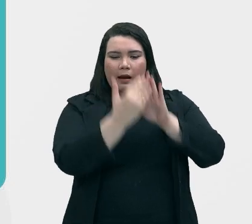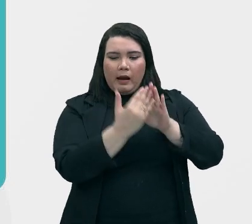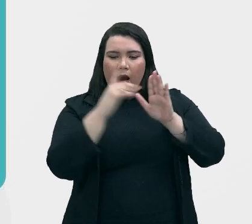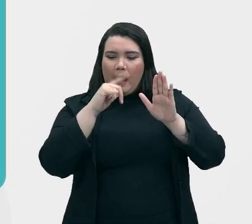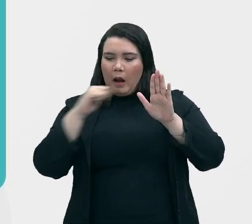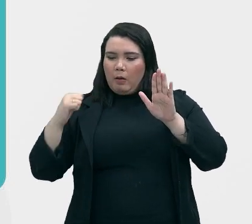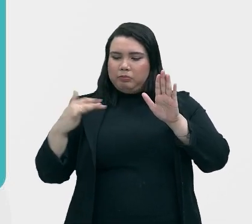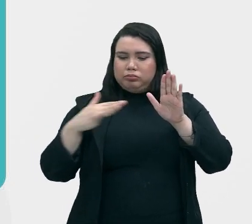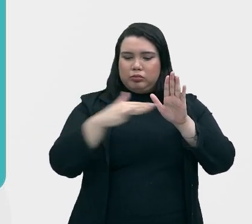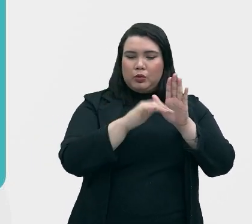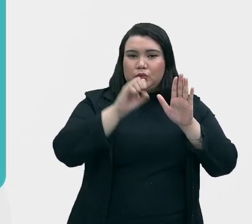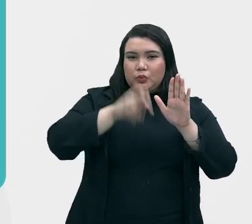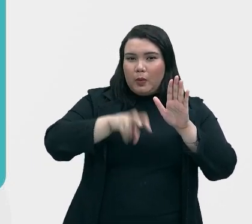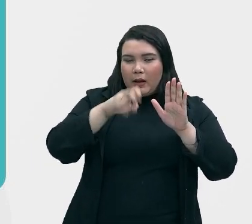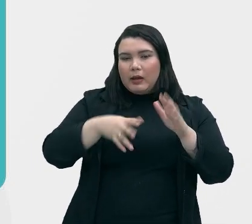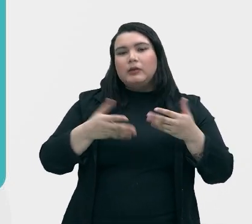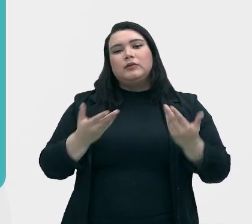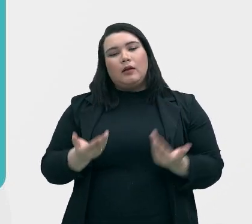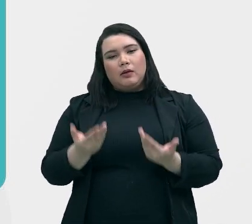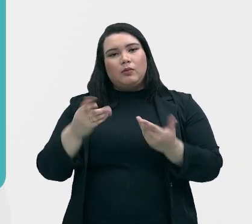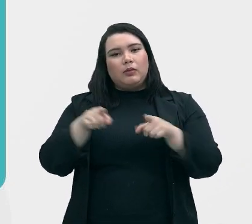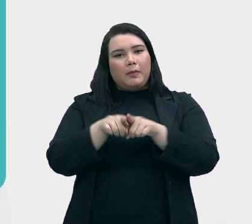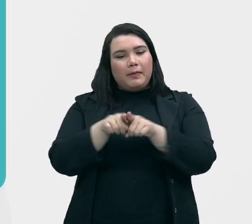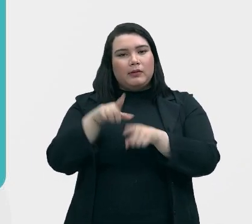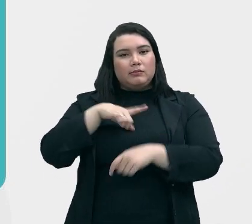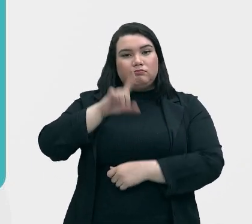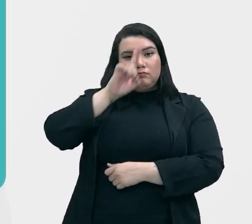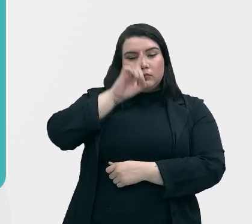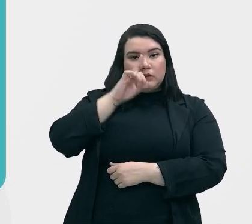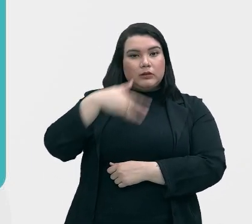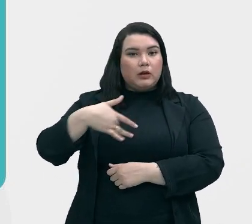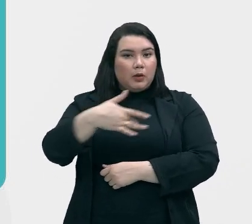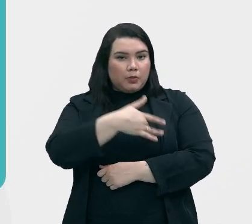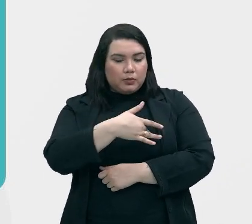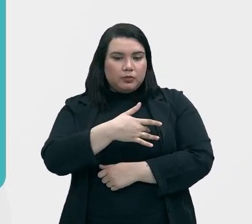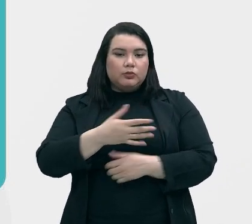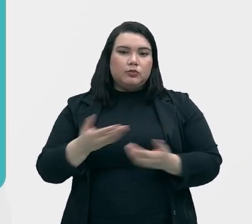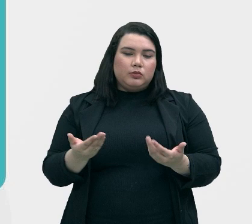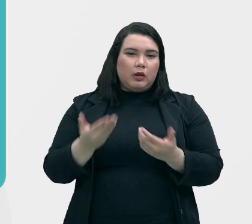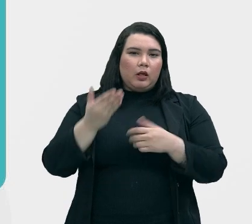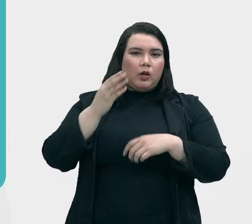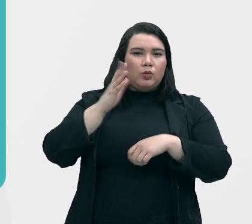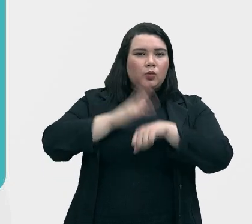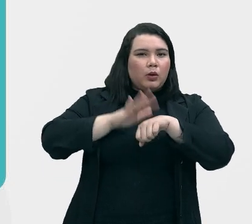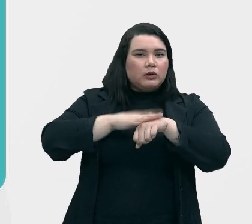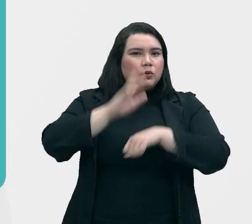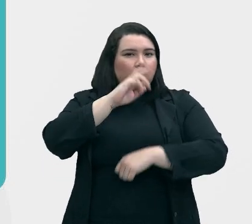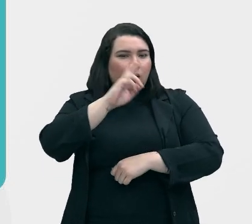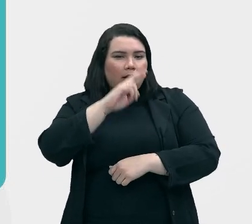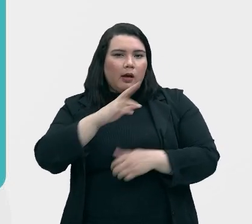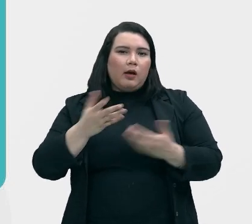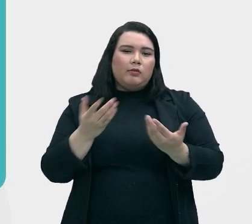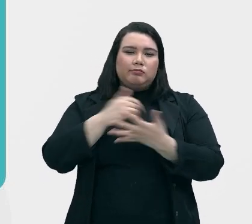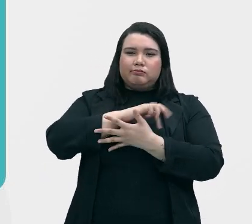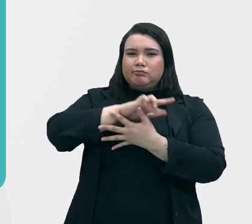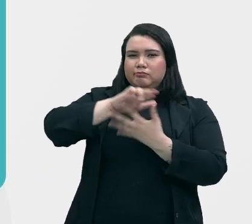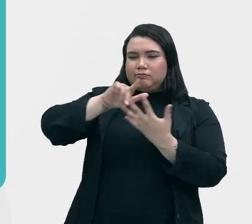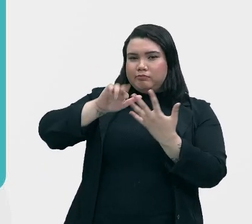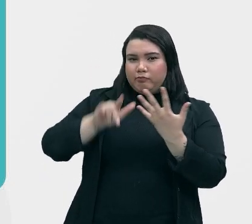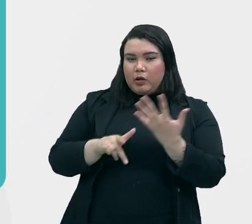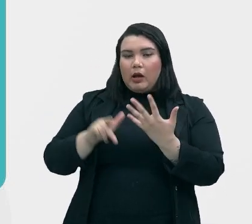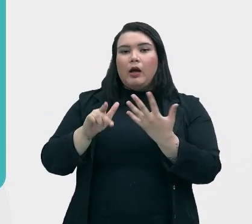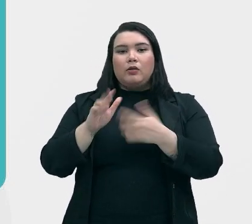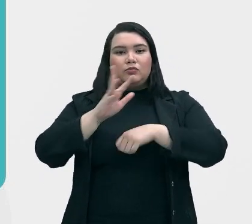Certo. Então, tudo isso gera aí o risco de contaminação, leptospirose, cólera. Nós temos inúmeras